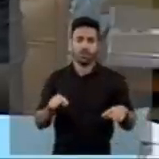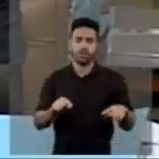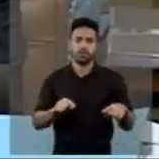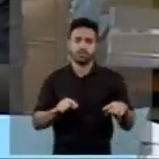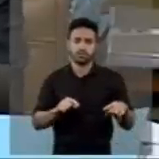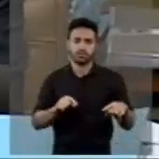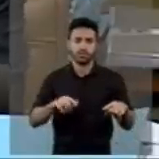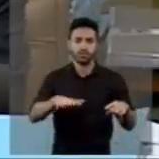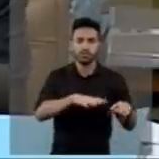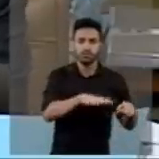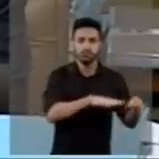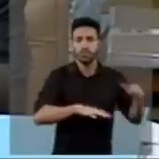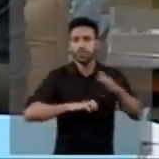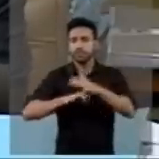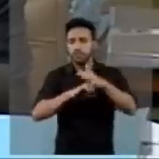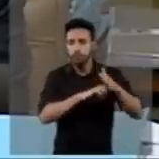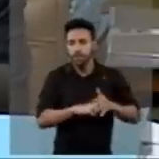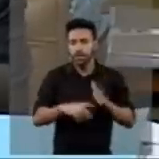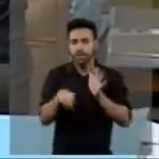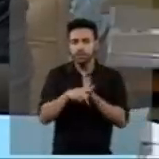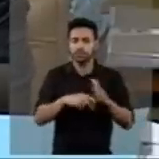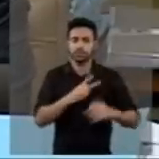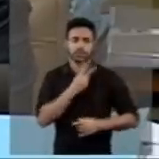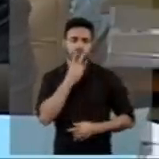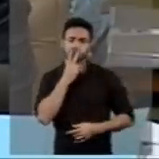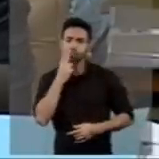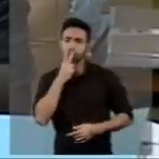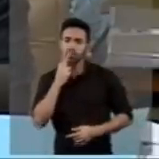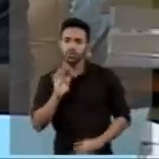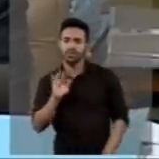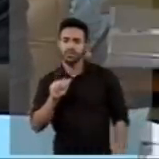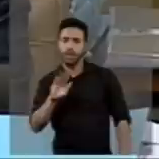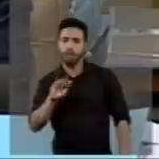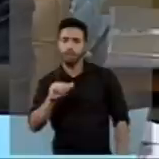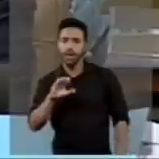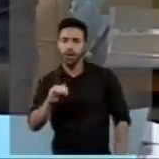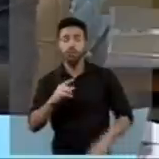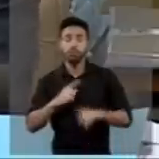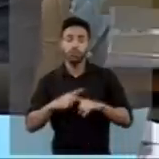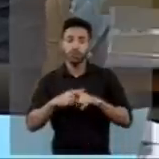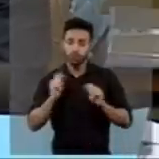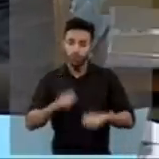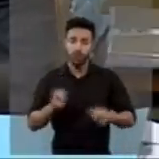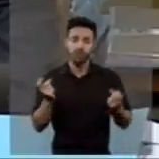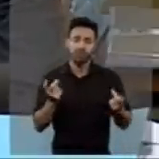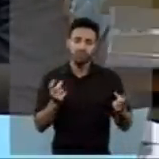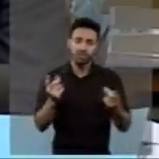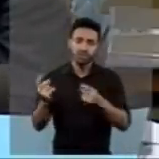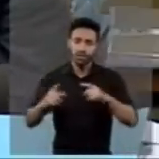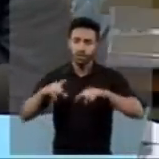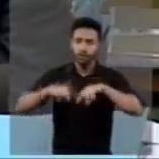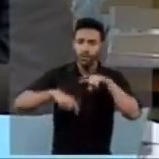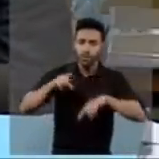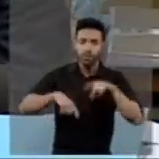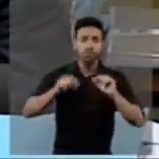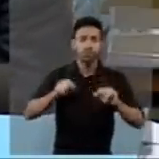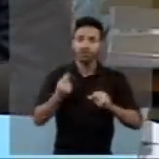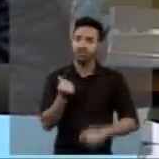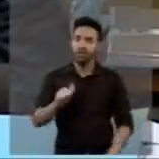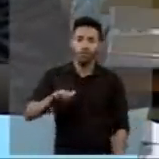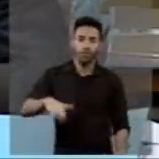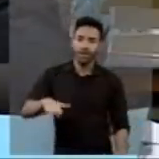de tabaco, do mercado tabagista, na medida em que permite comercializar os seus produtos em patamar de